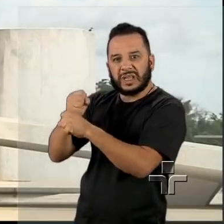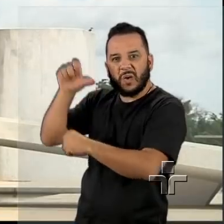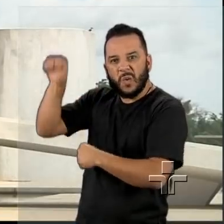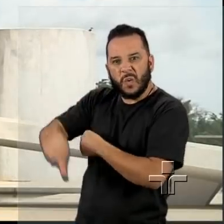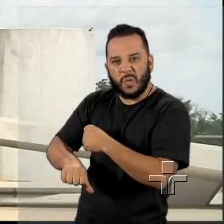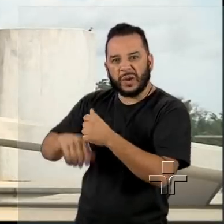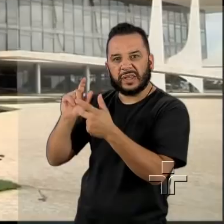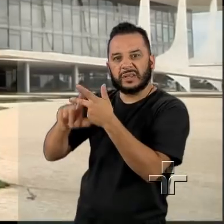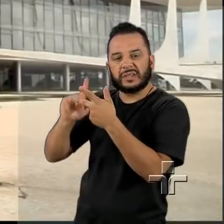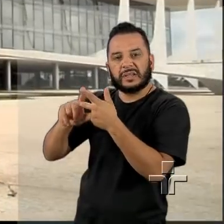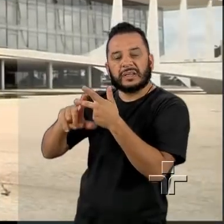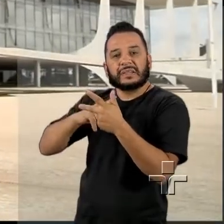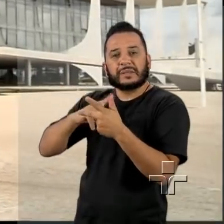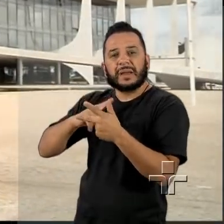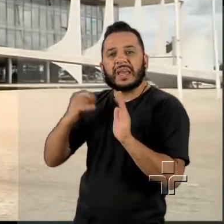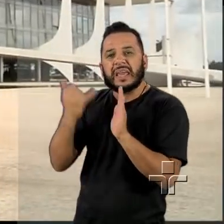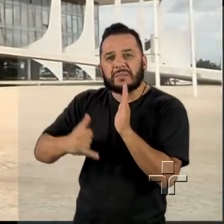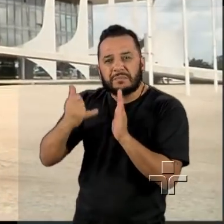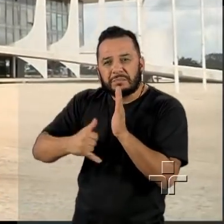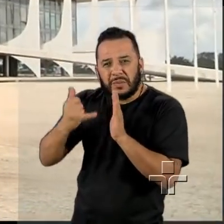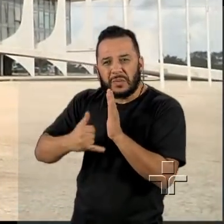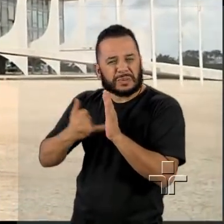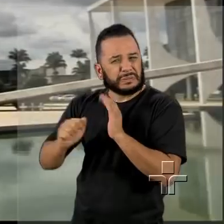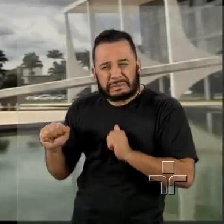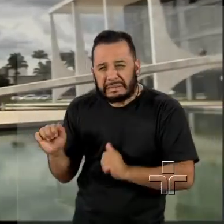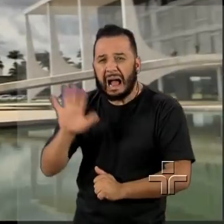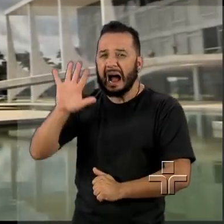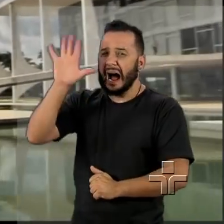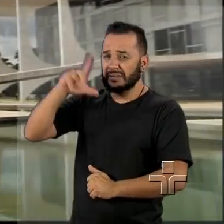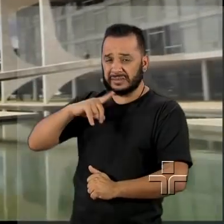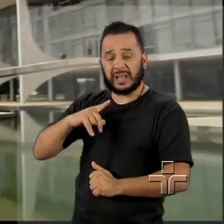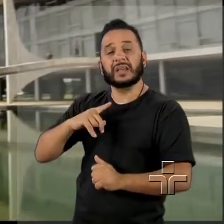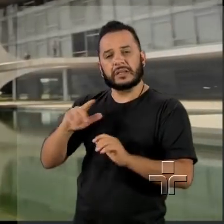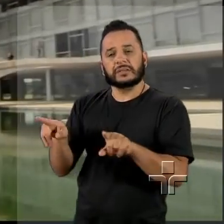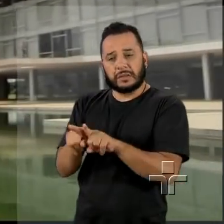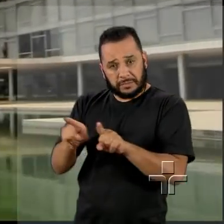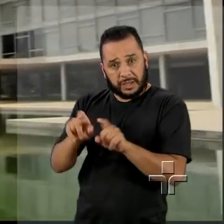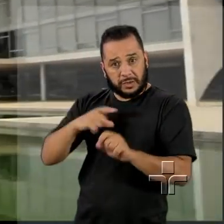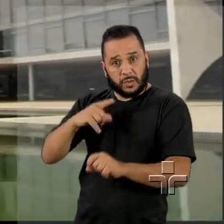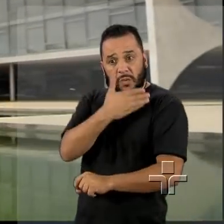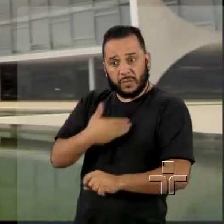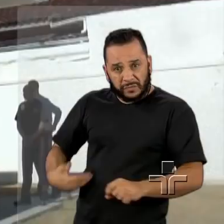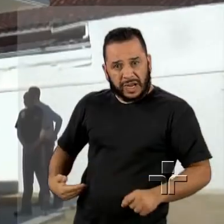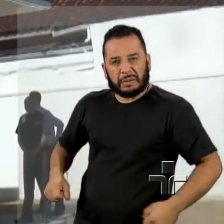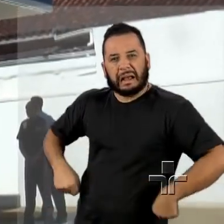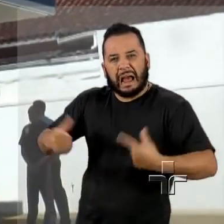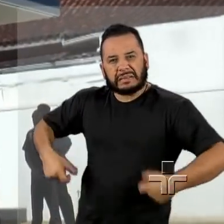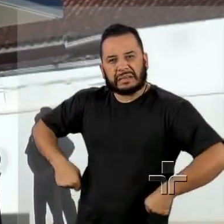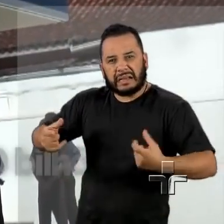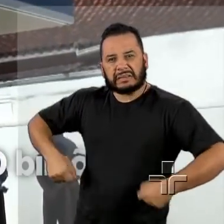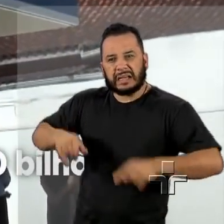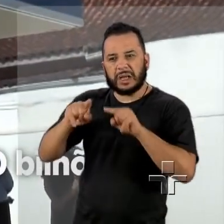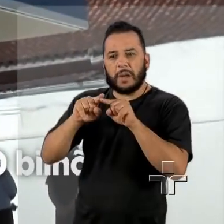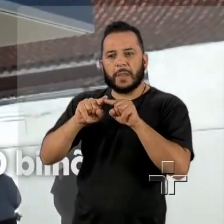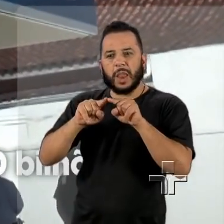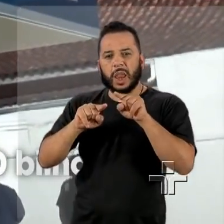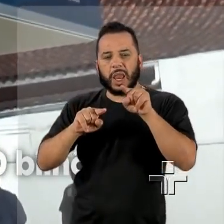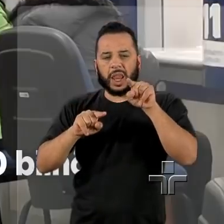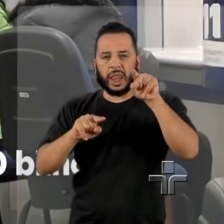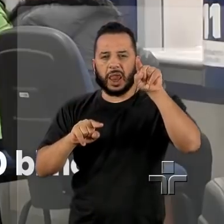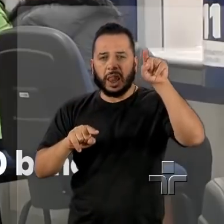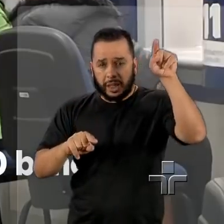governos. Eles são muitos, ninguém nega. Mas qual será o maior problema do país? Corrupção é uma coisa,